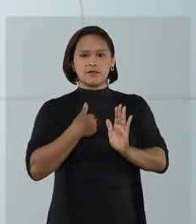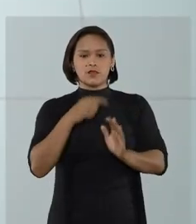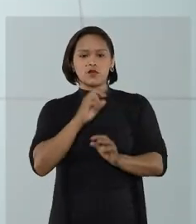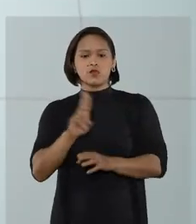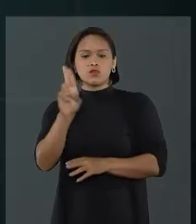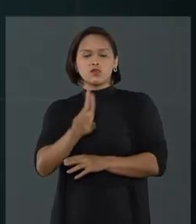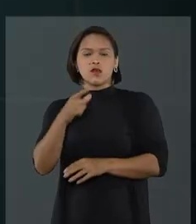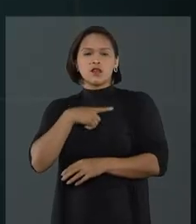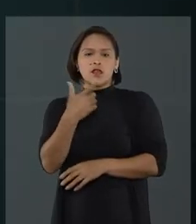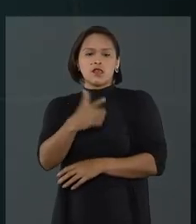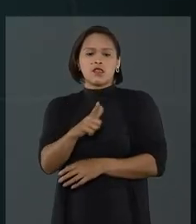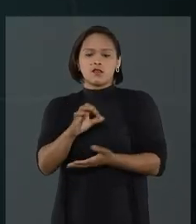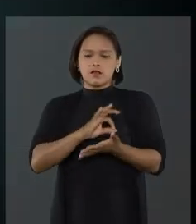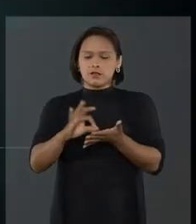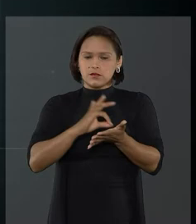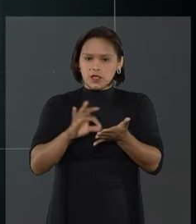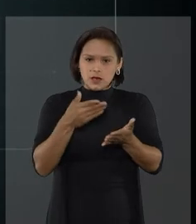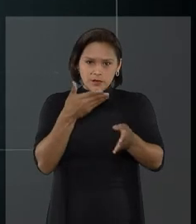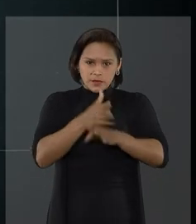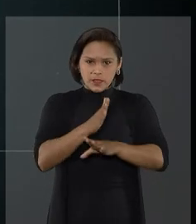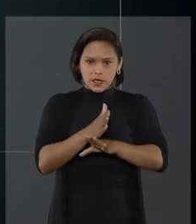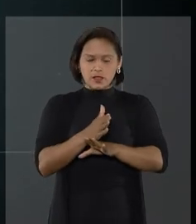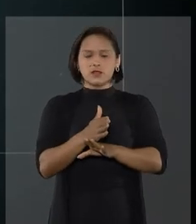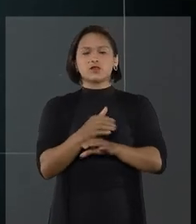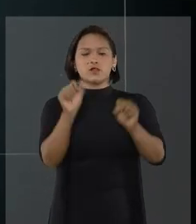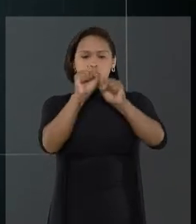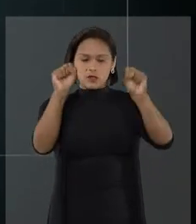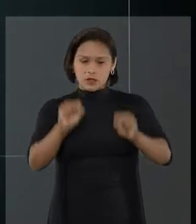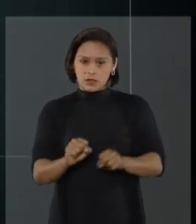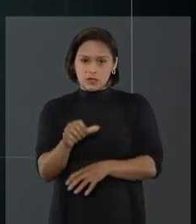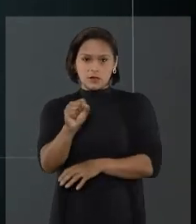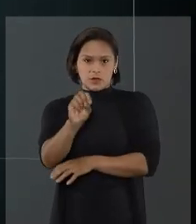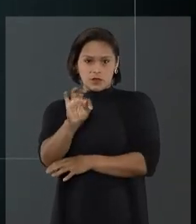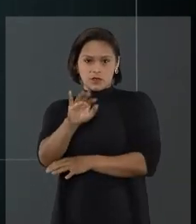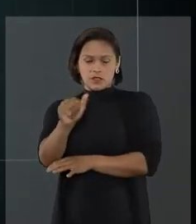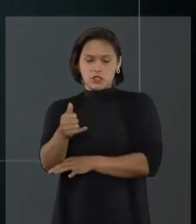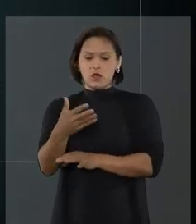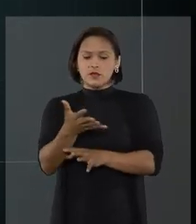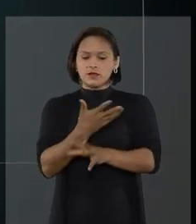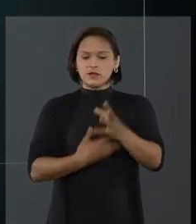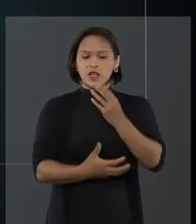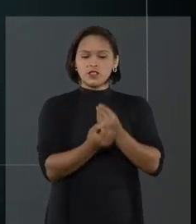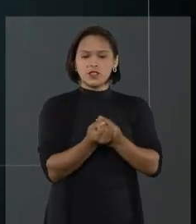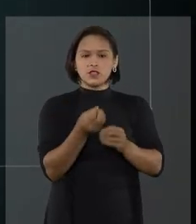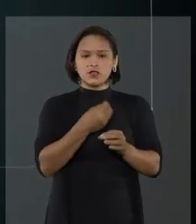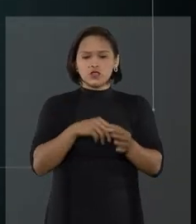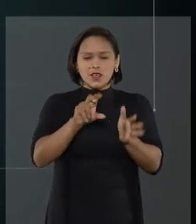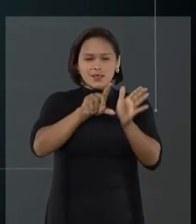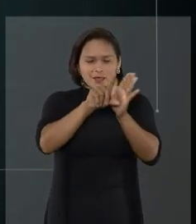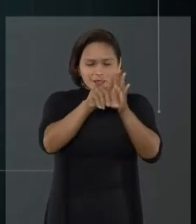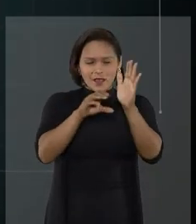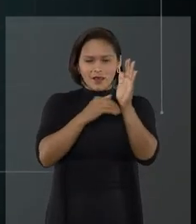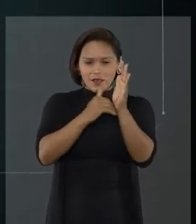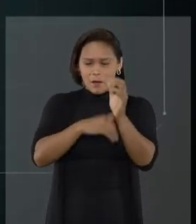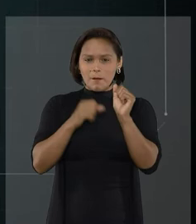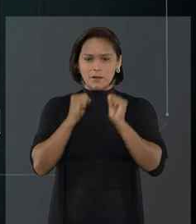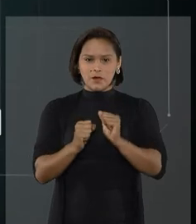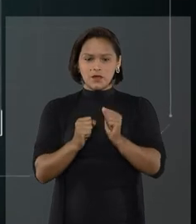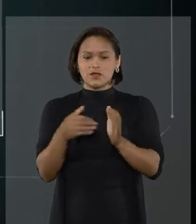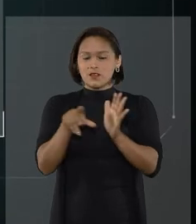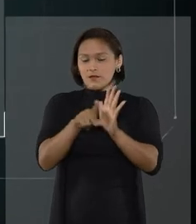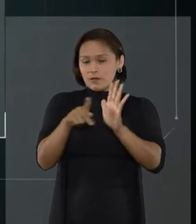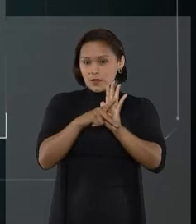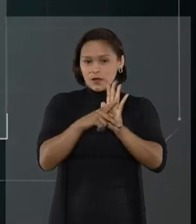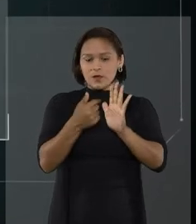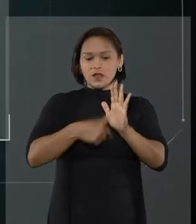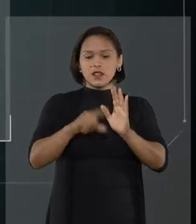clicar aqui. Caso o usuário não tenha cadastro na central do processo eletrônico do STJ, essa geração de login e senha pode